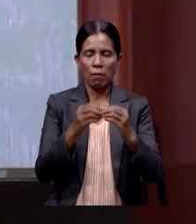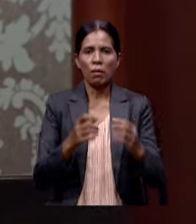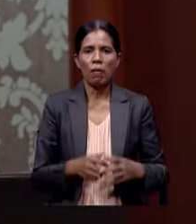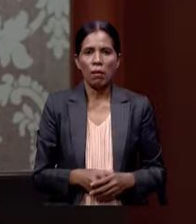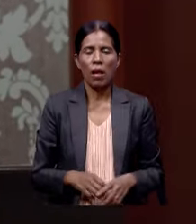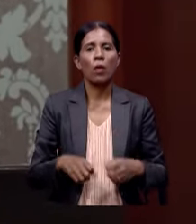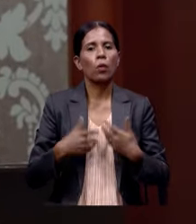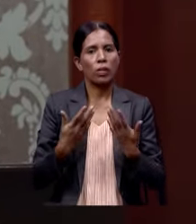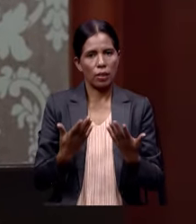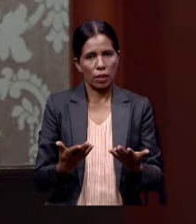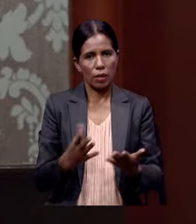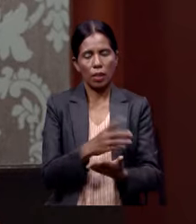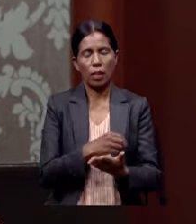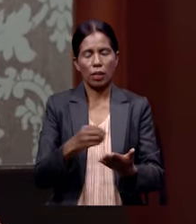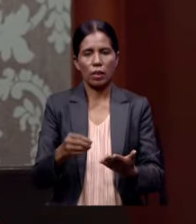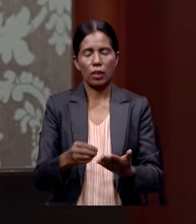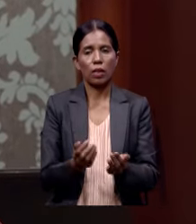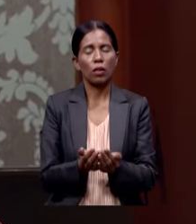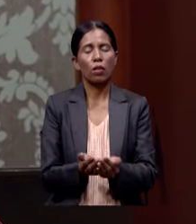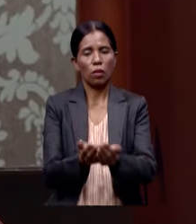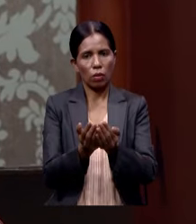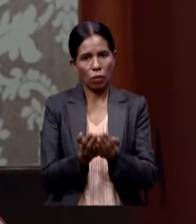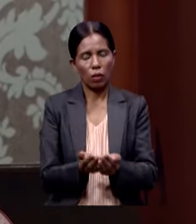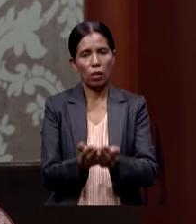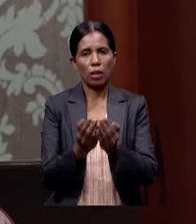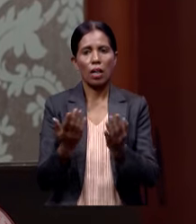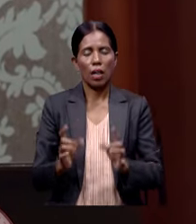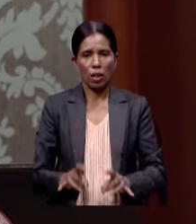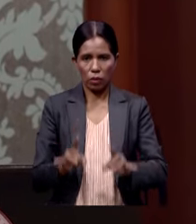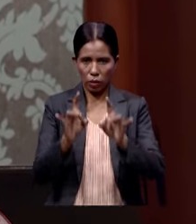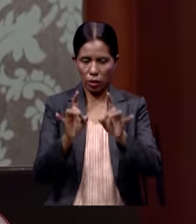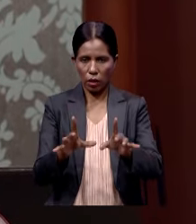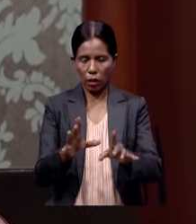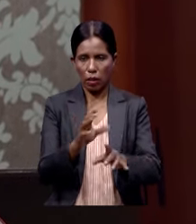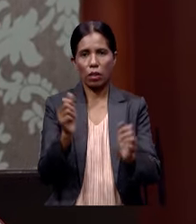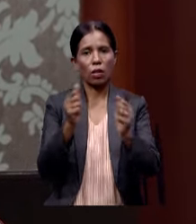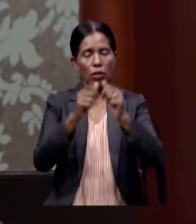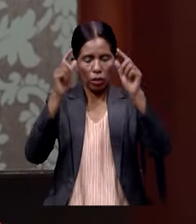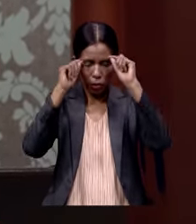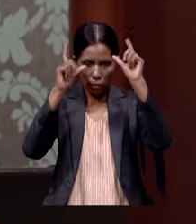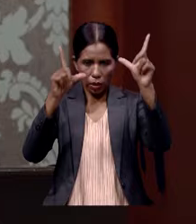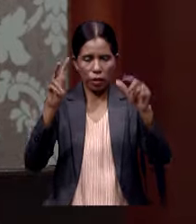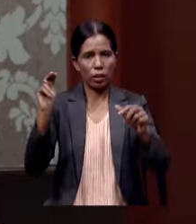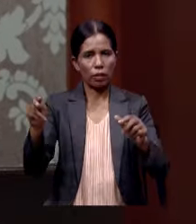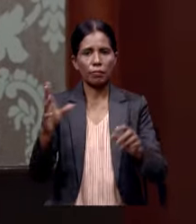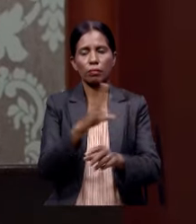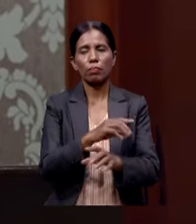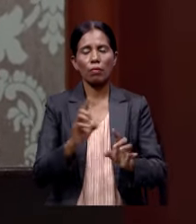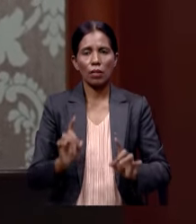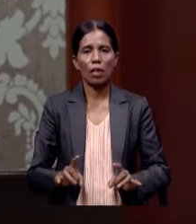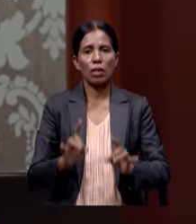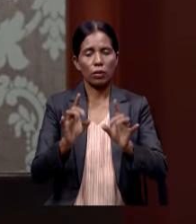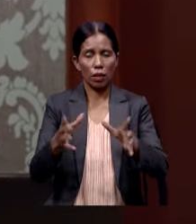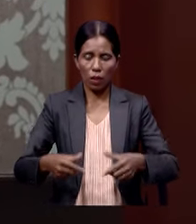ou Insamaca Ro Patrulha Austrália Nian ou Timor-Leste Nian na Bemaca Austrália